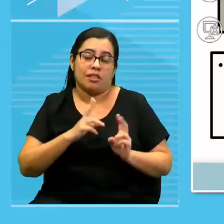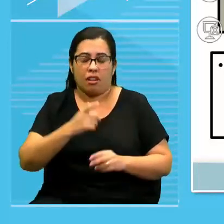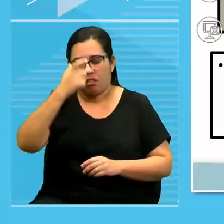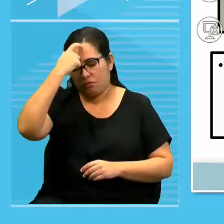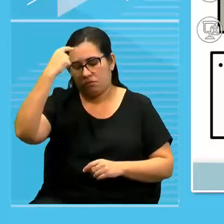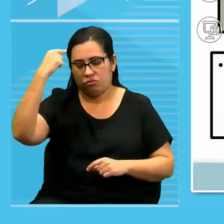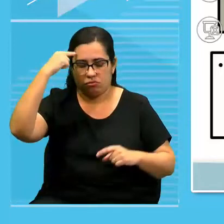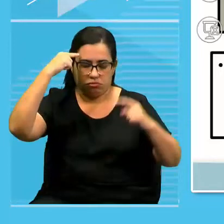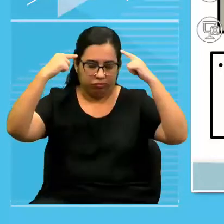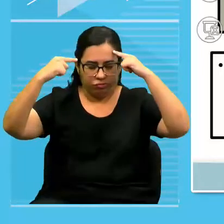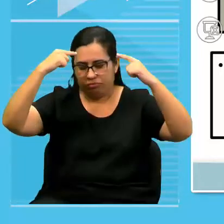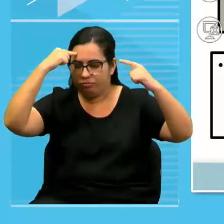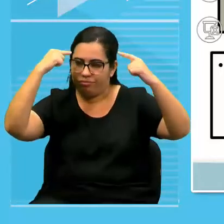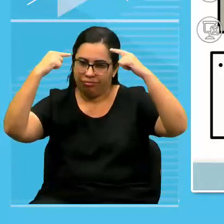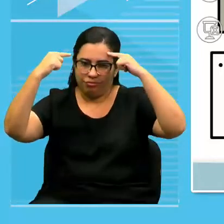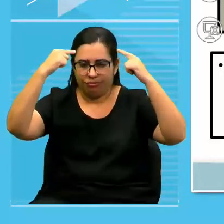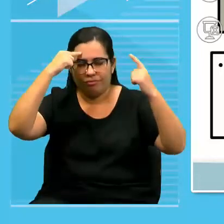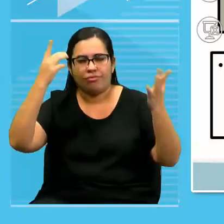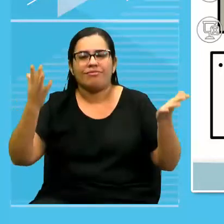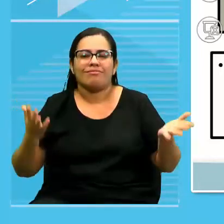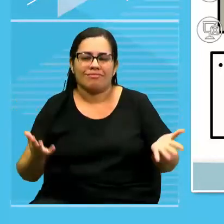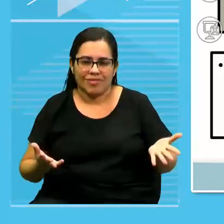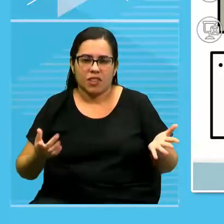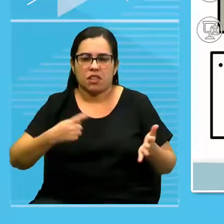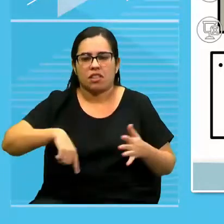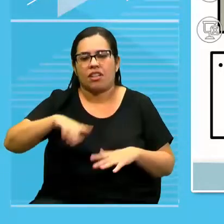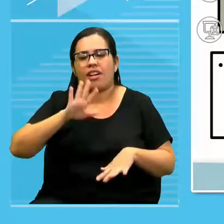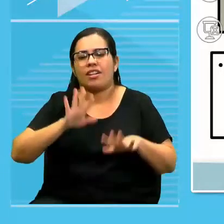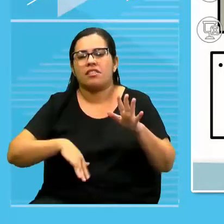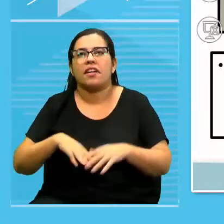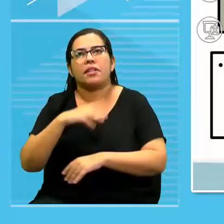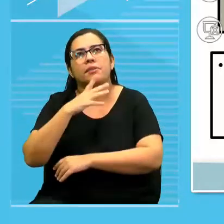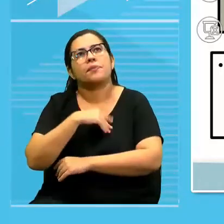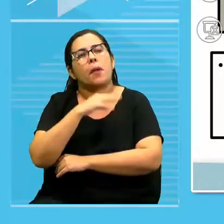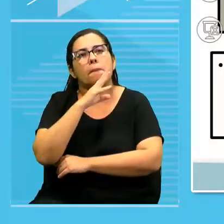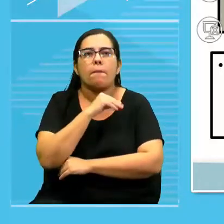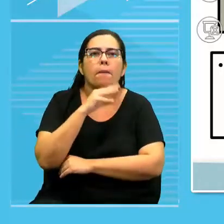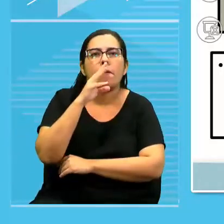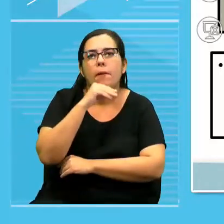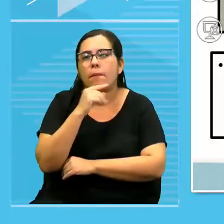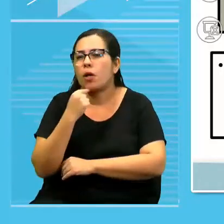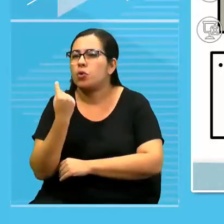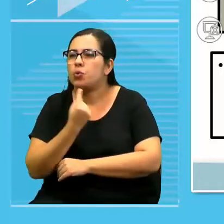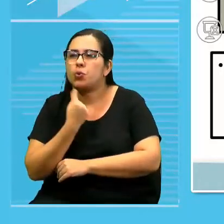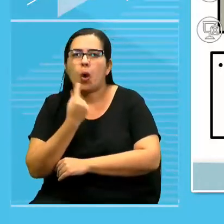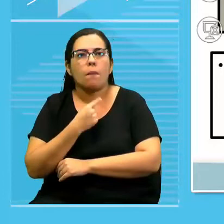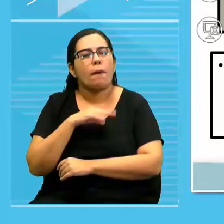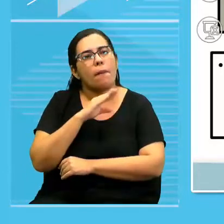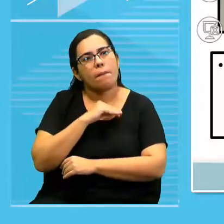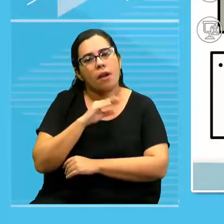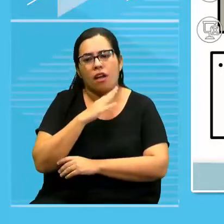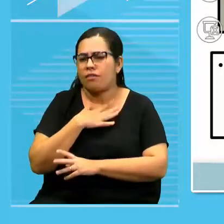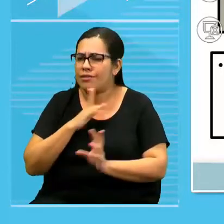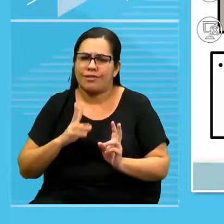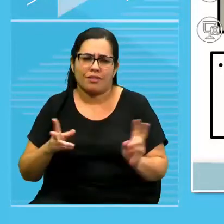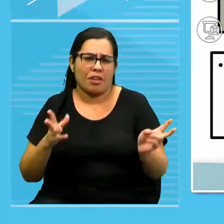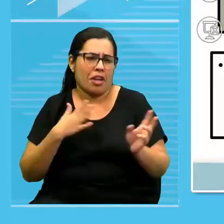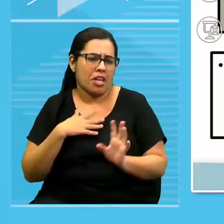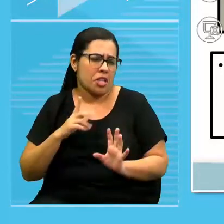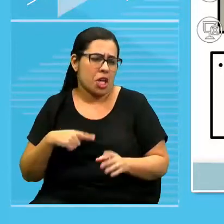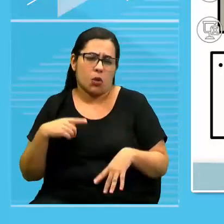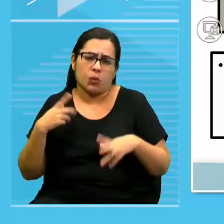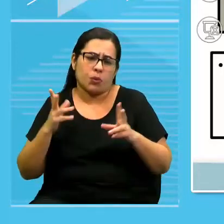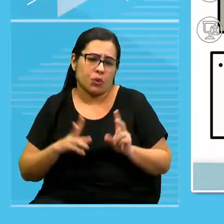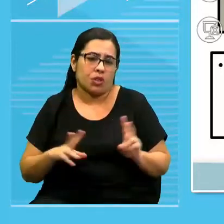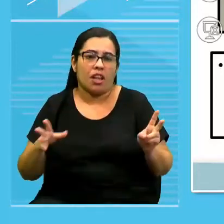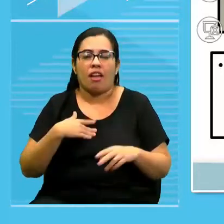dela sabe aquela ideia de dizer que a gente fala sozinho e a gente fala mesmo gente eu falo sozinha não